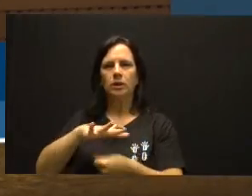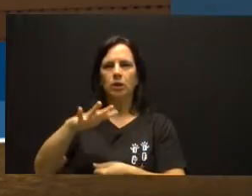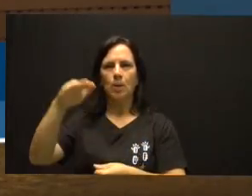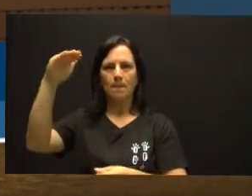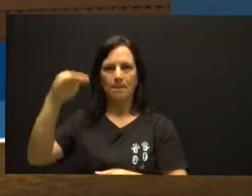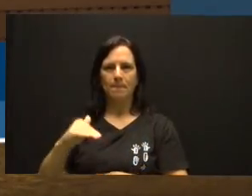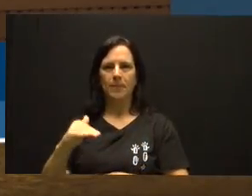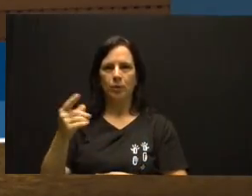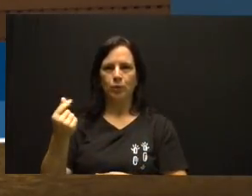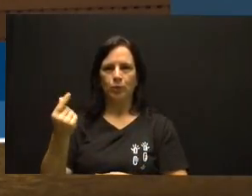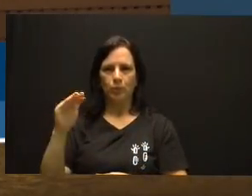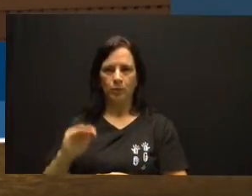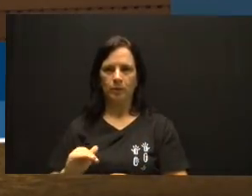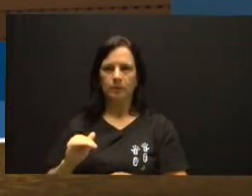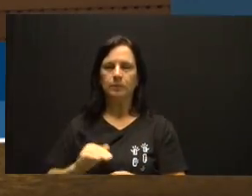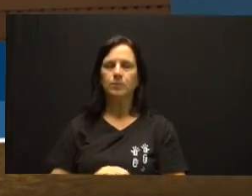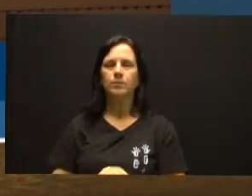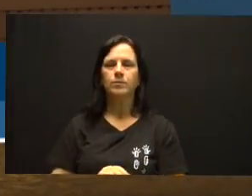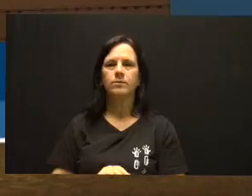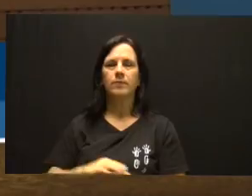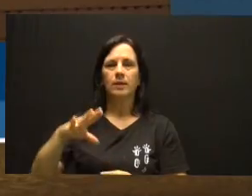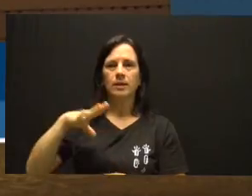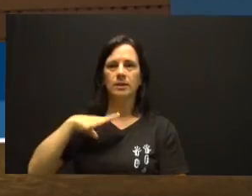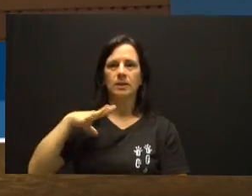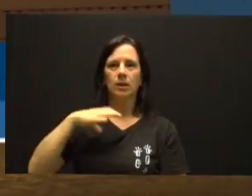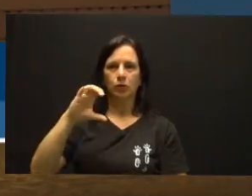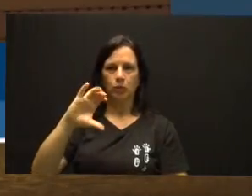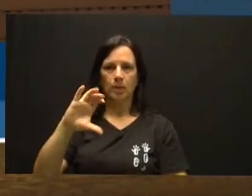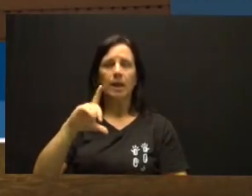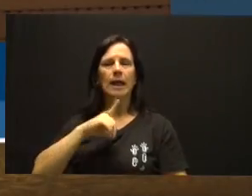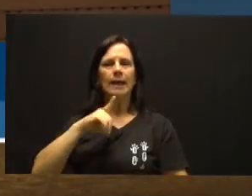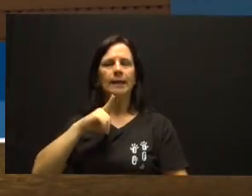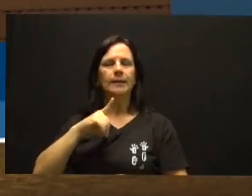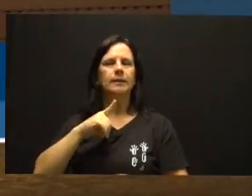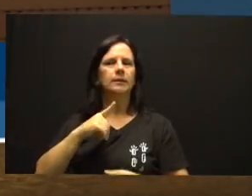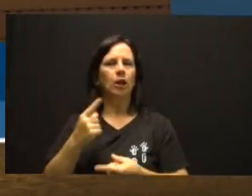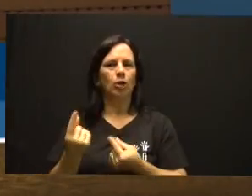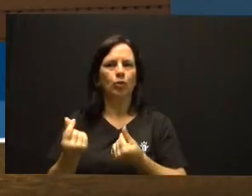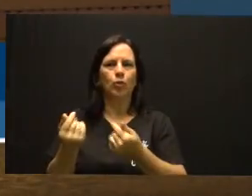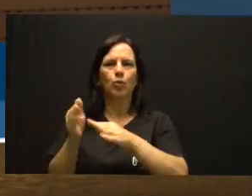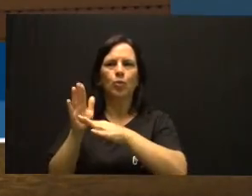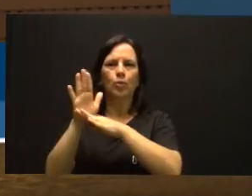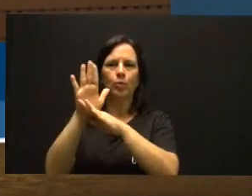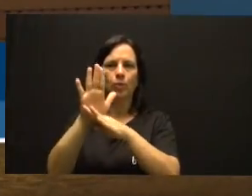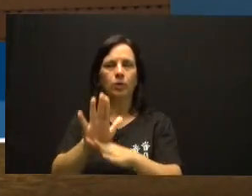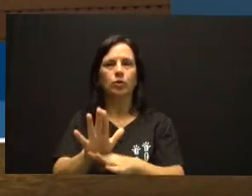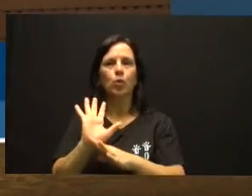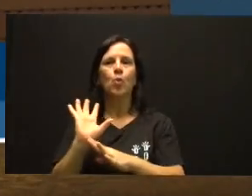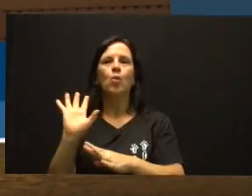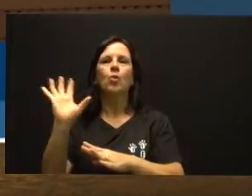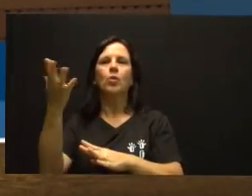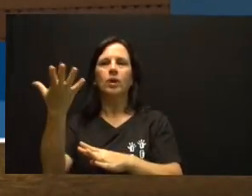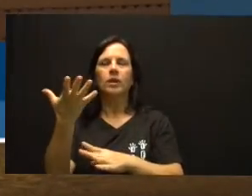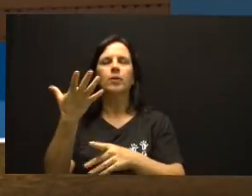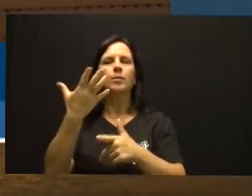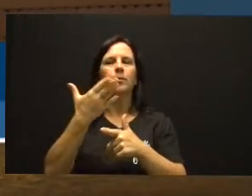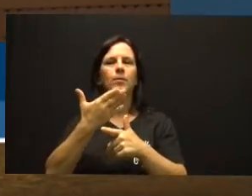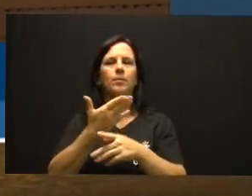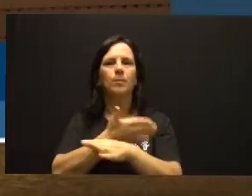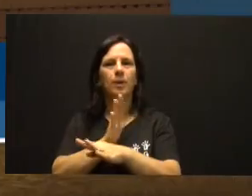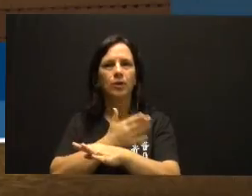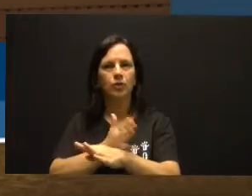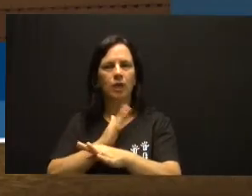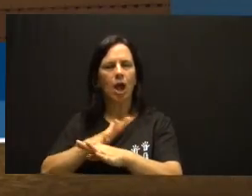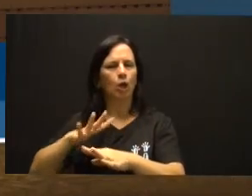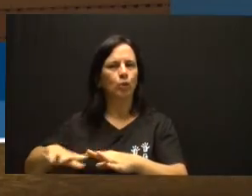menos abastadas. A cidade de Cubatão tem recursos naturais e clima propício para praticamente